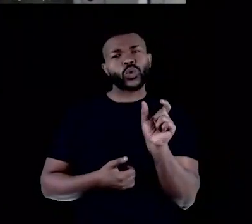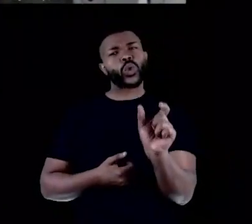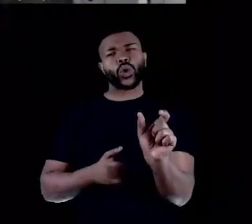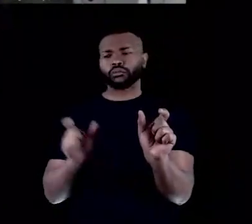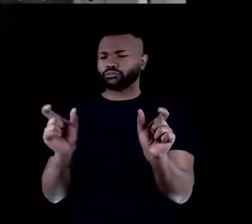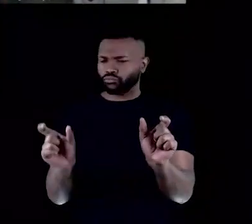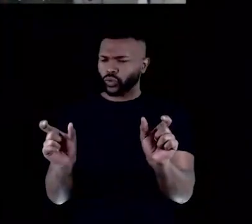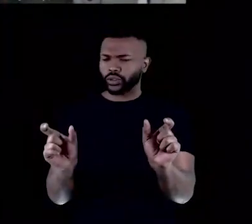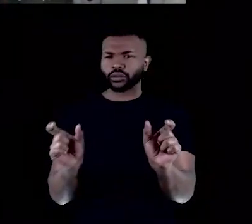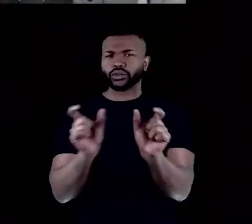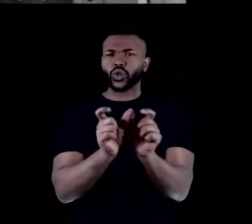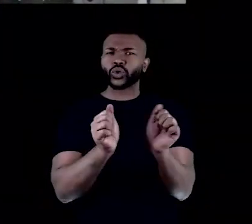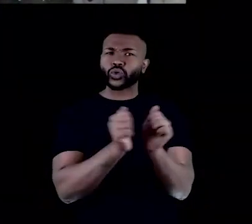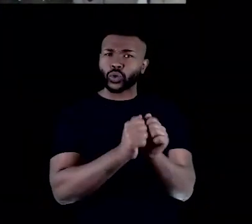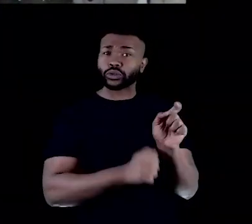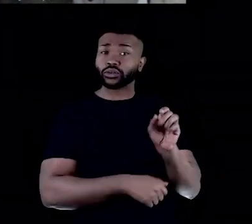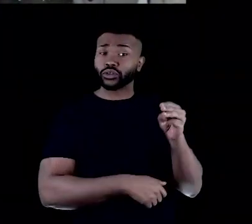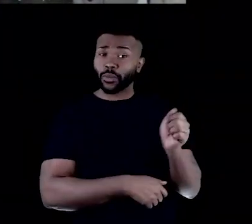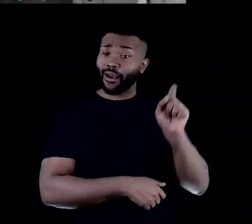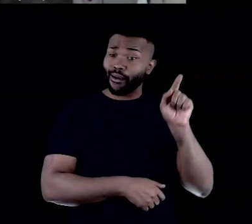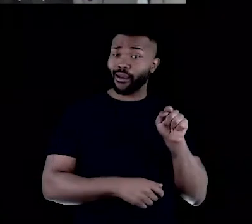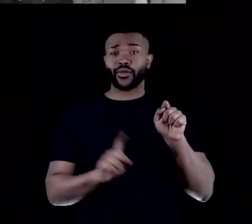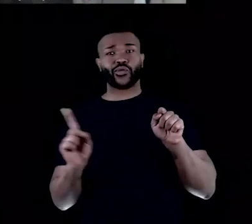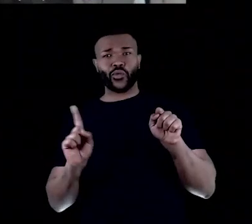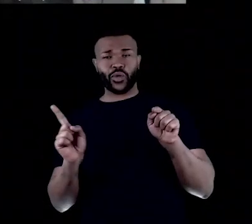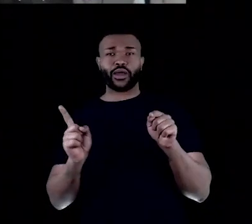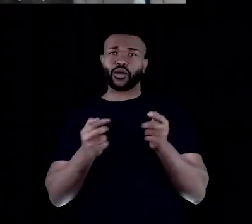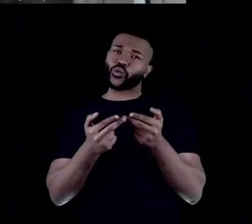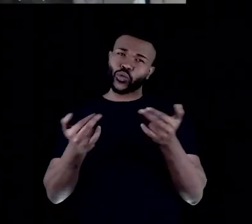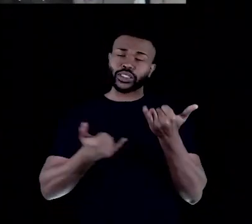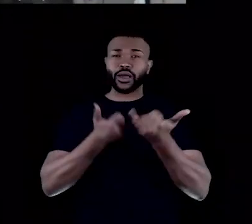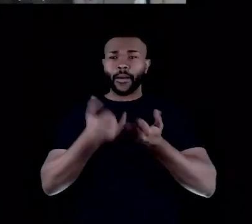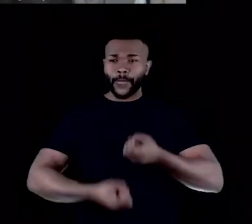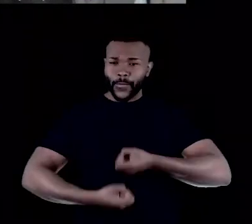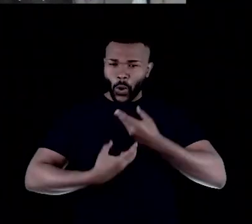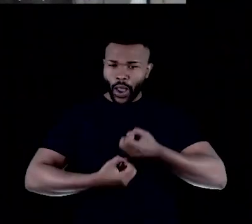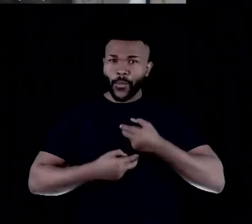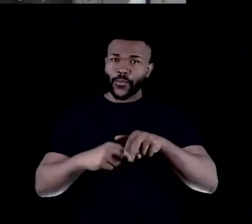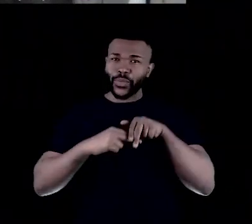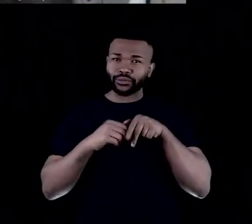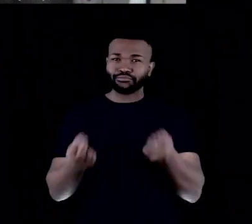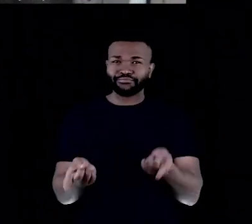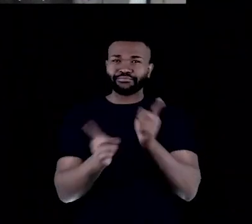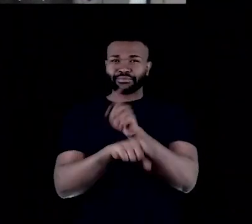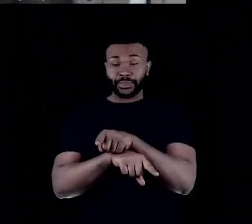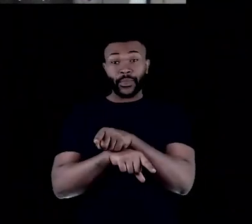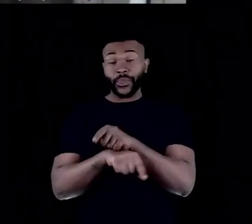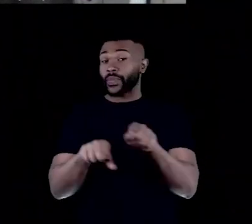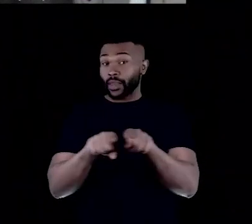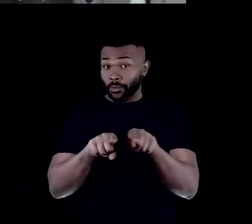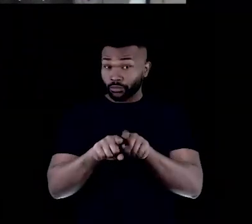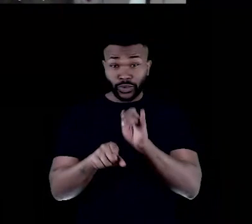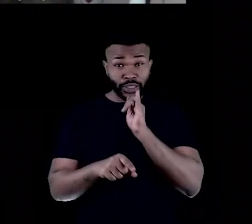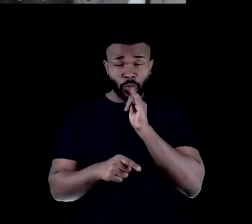colocaram exatamente os dois, né, você e o Shima. É e não é. Né? A graça da coisa é o poema que se forma pela contradição. E,